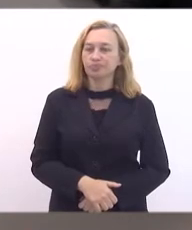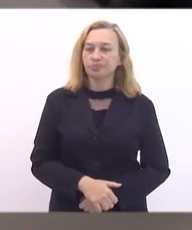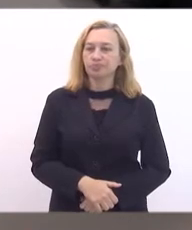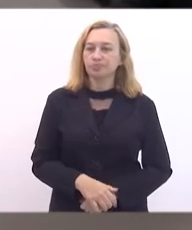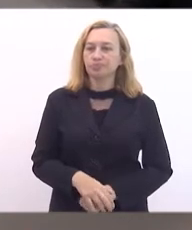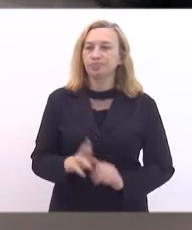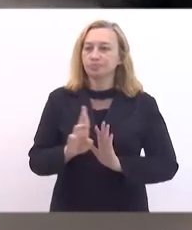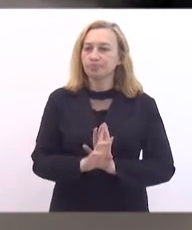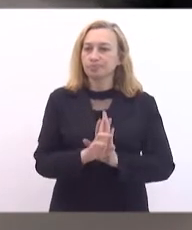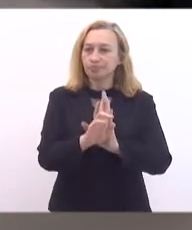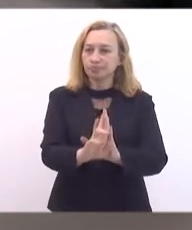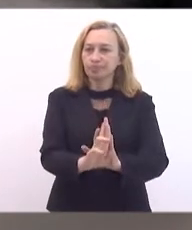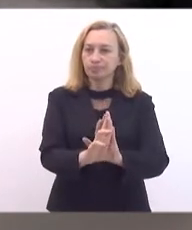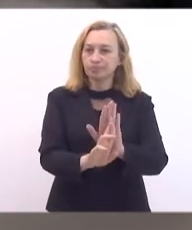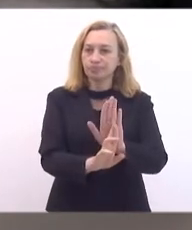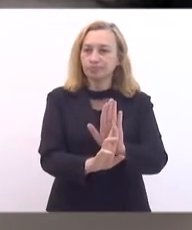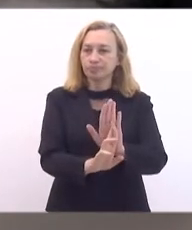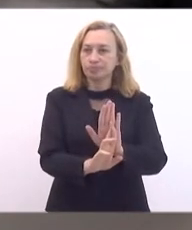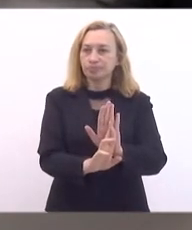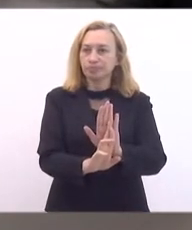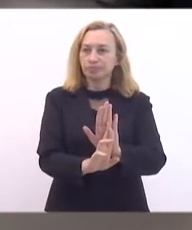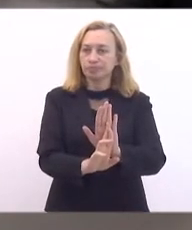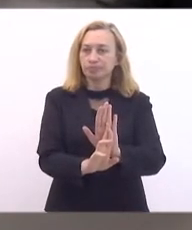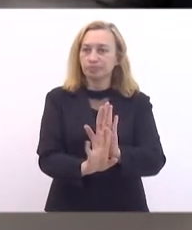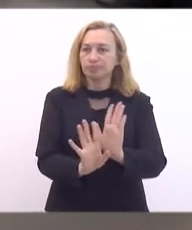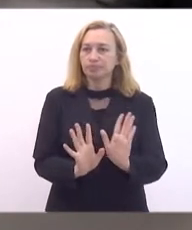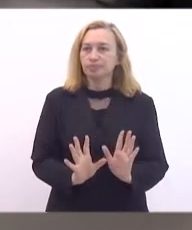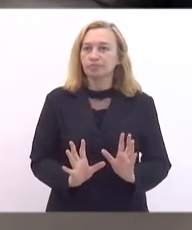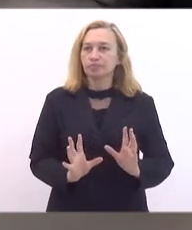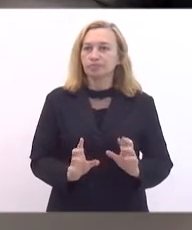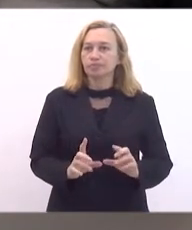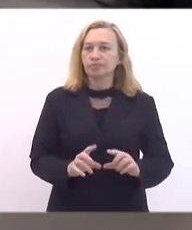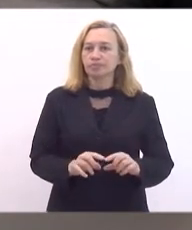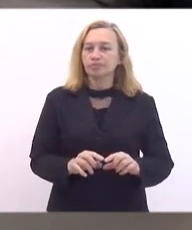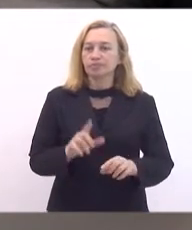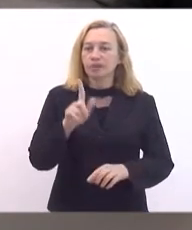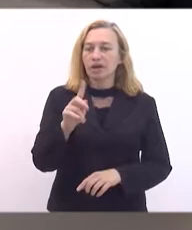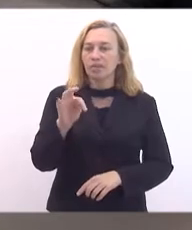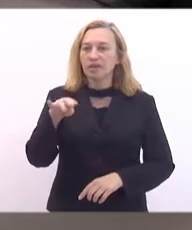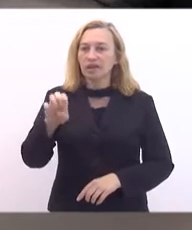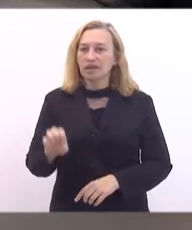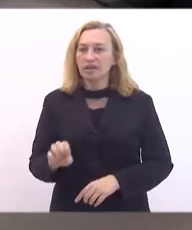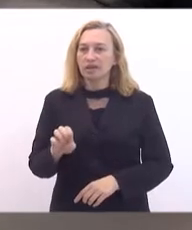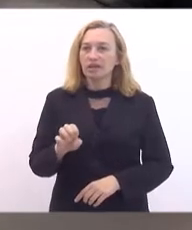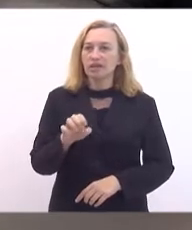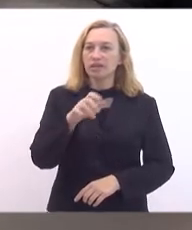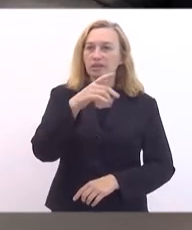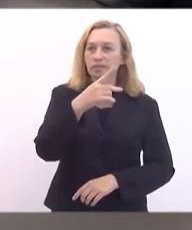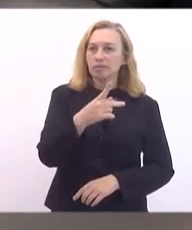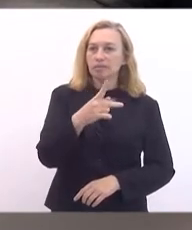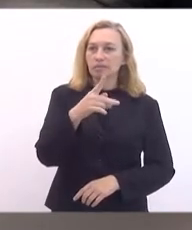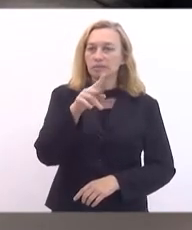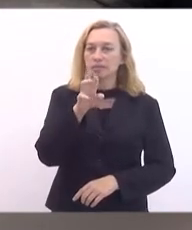representando o gabinete do governador a Priscila sakalem